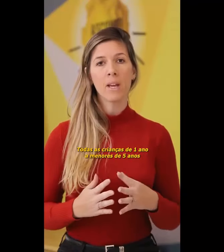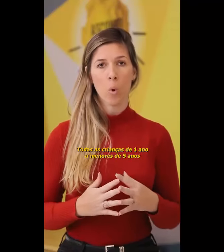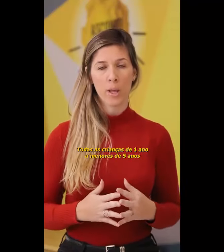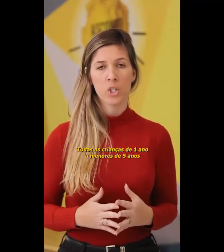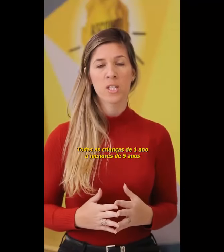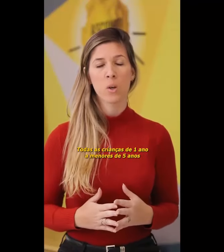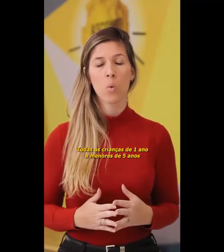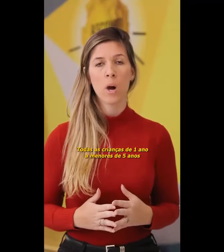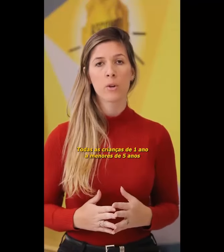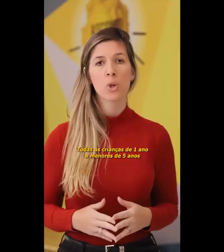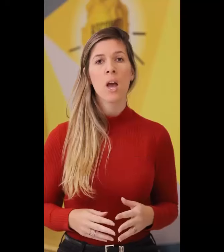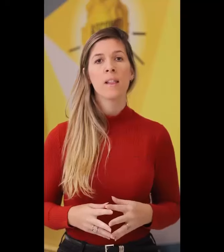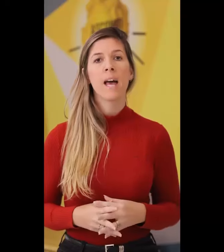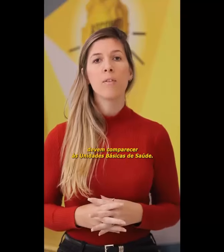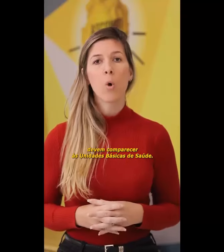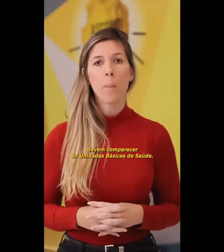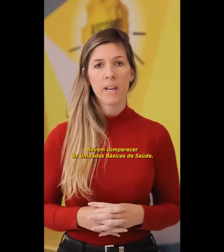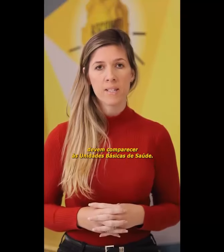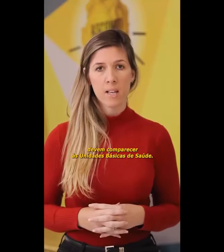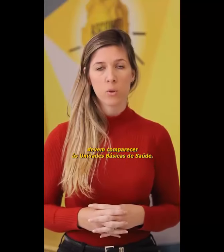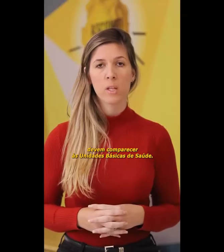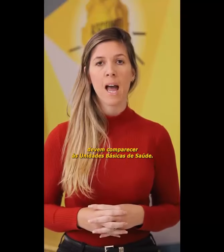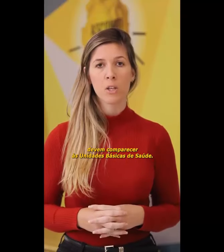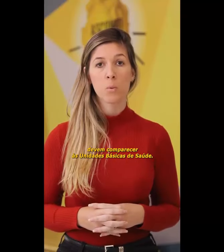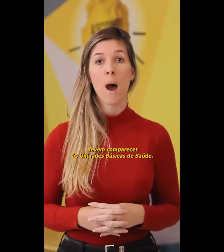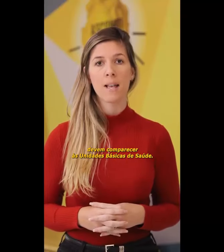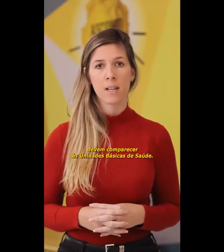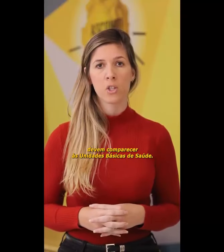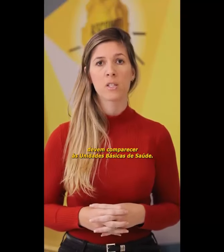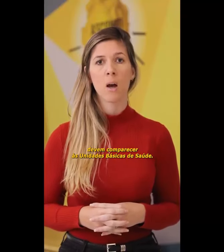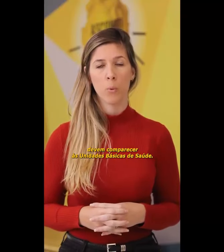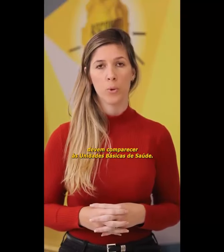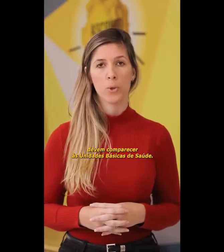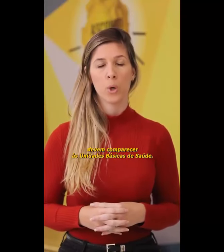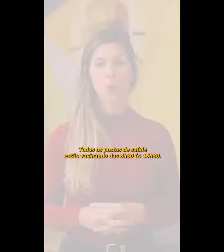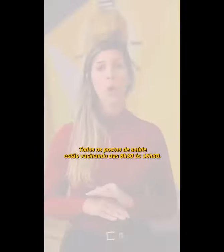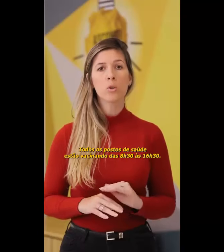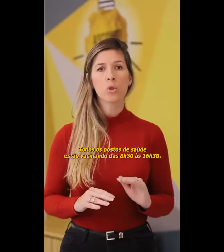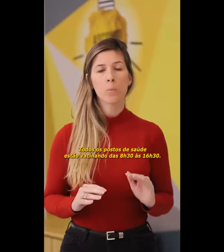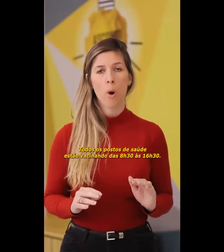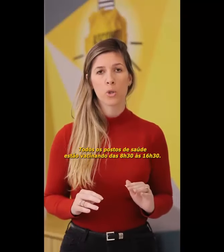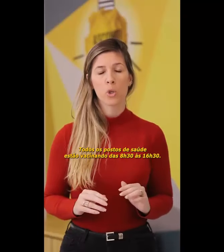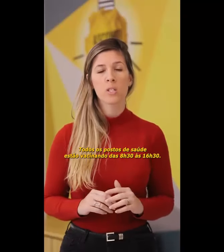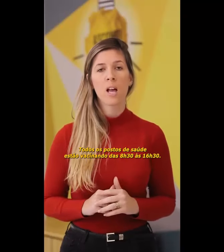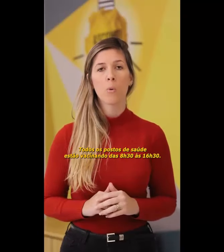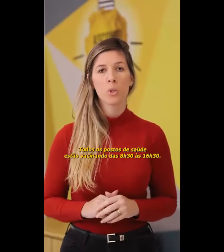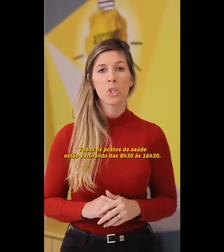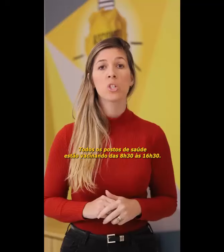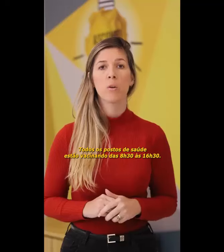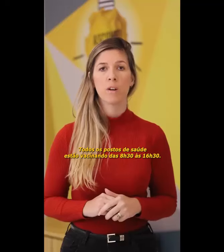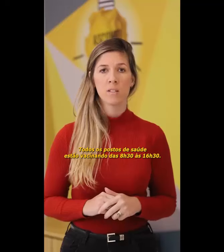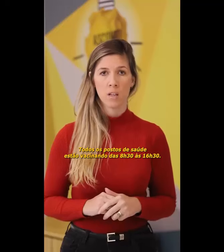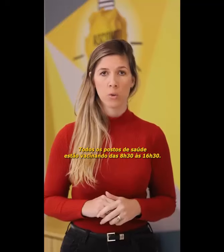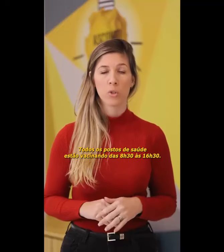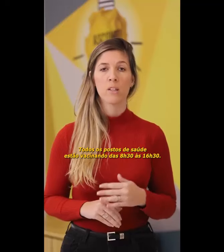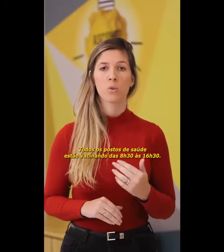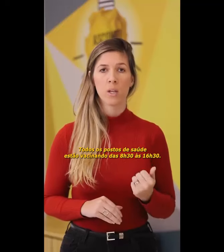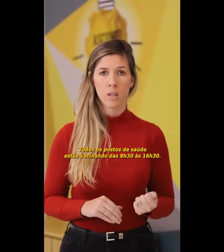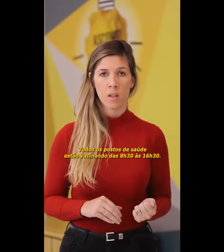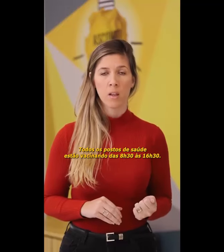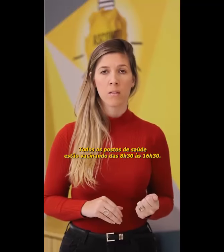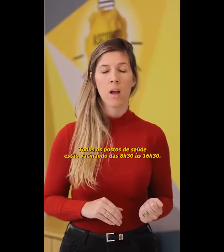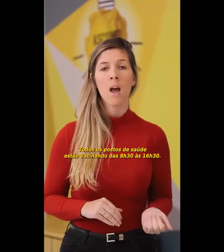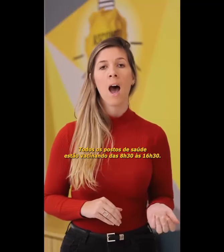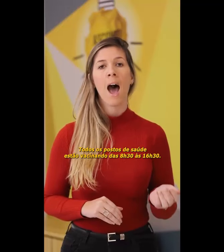ano a menores de 5 anos devem comparecer as unidades básicas de saúde todos os postos de saúde estão vacinando